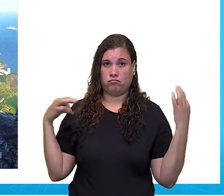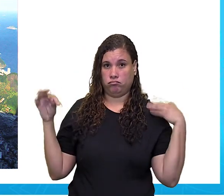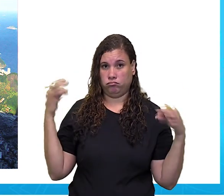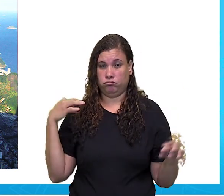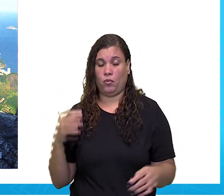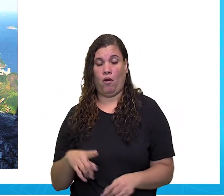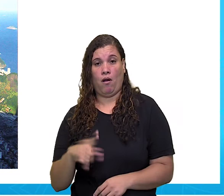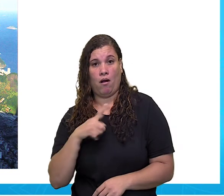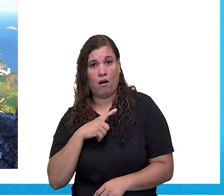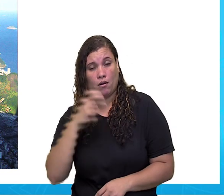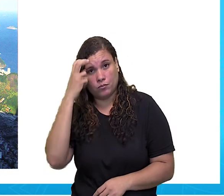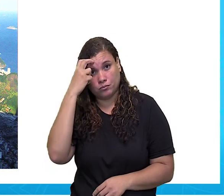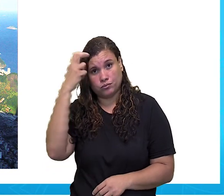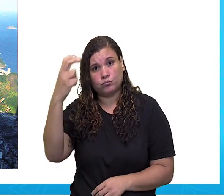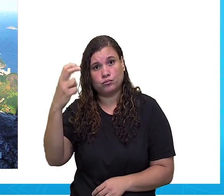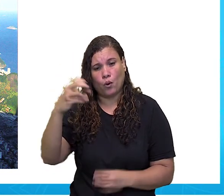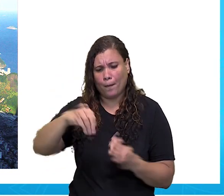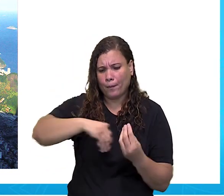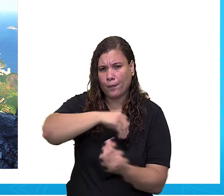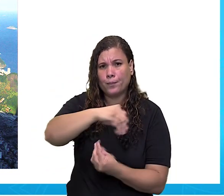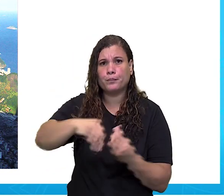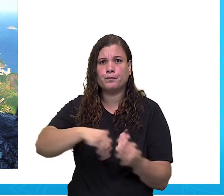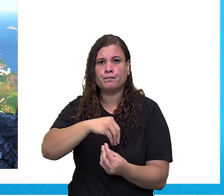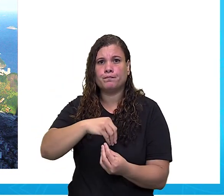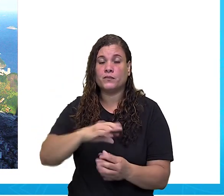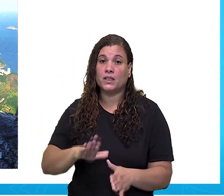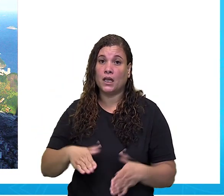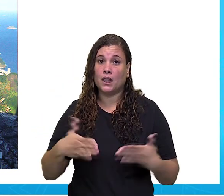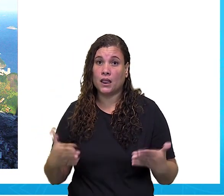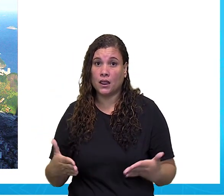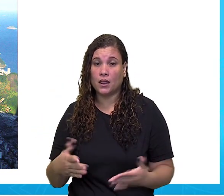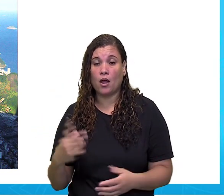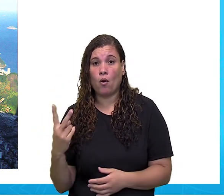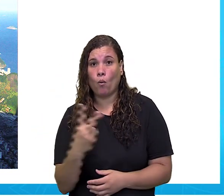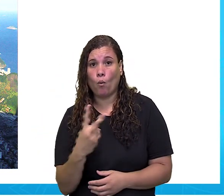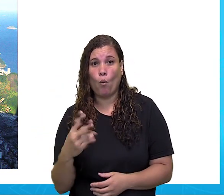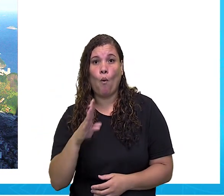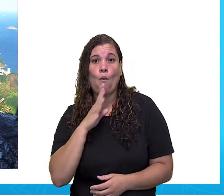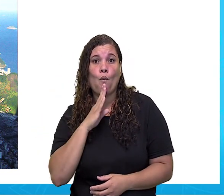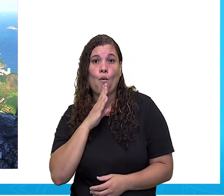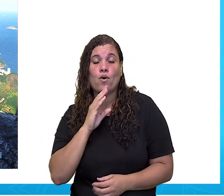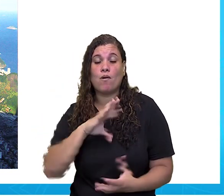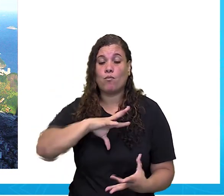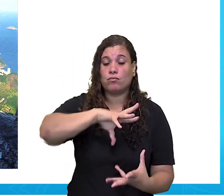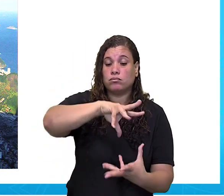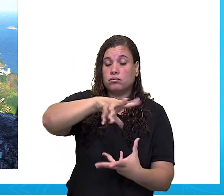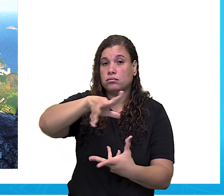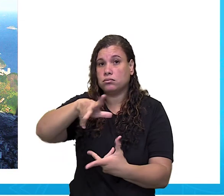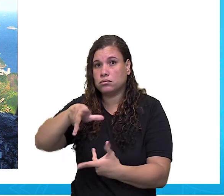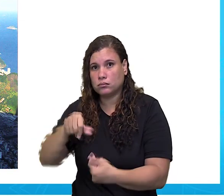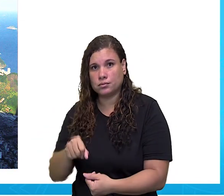Então essas cidades, elas se transformaram em cidades globais, tendo assim, tá,